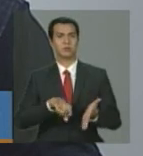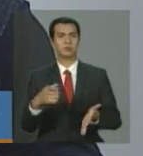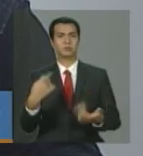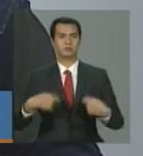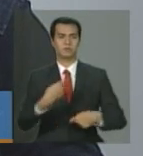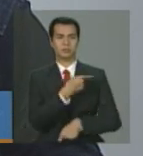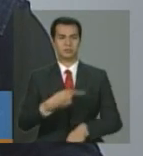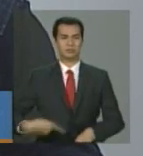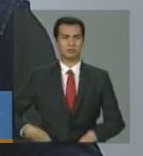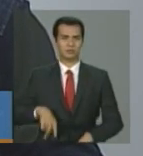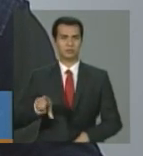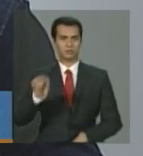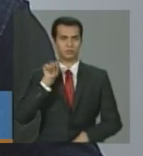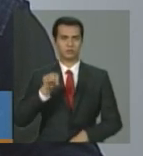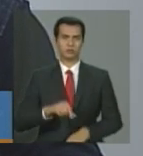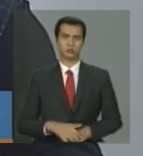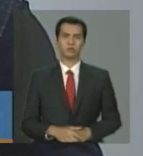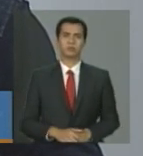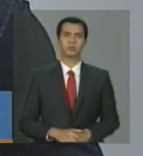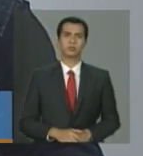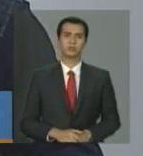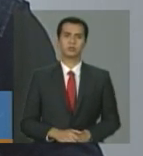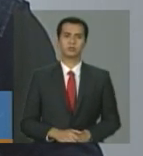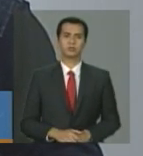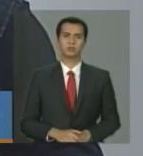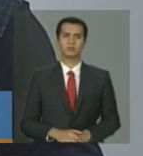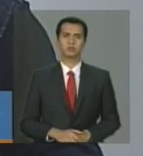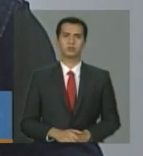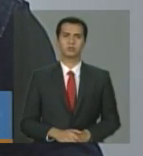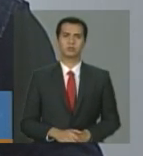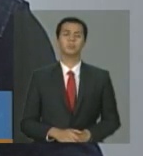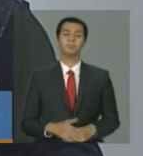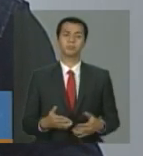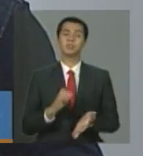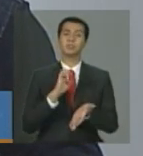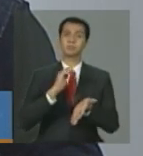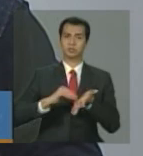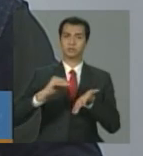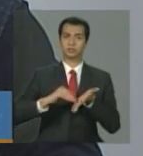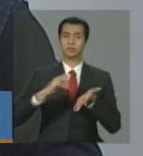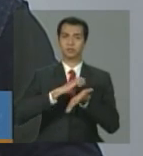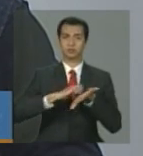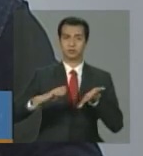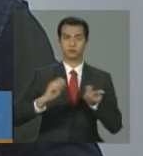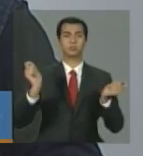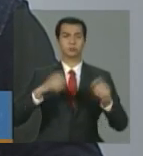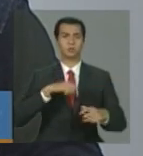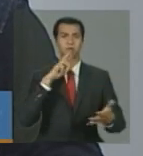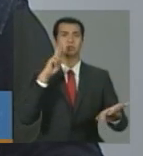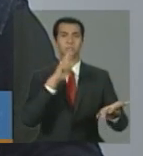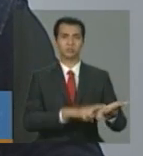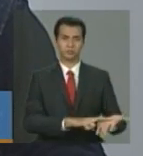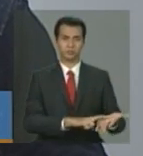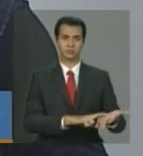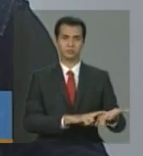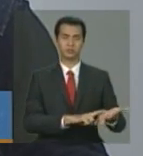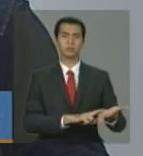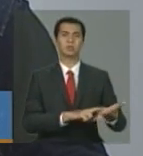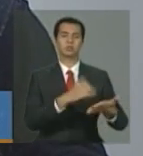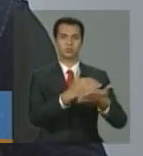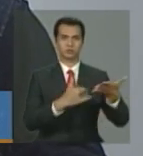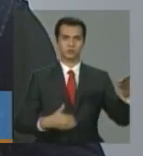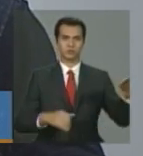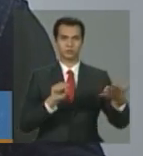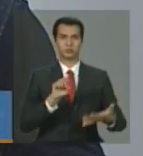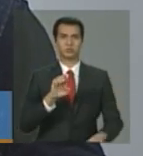pelo presidente sim sim o o secretário executivo pode responder ao Senhor o questionário do censo a gente sugere